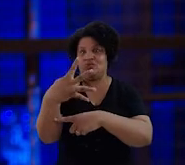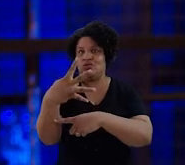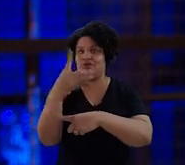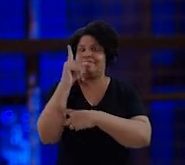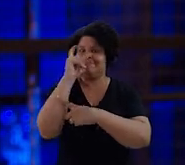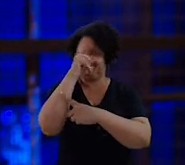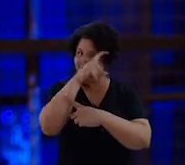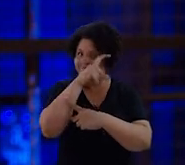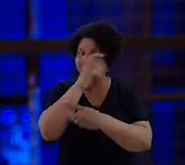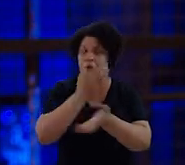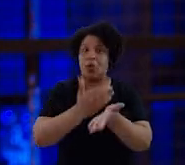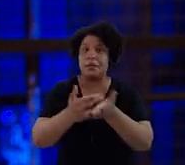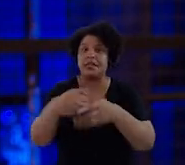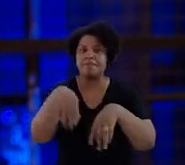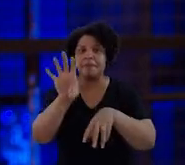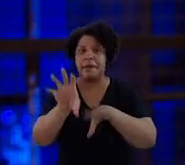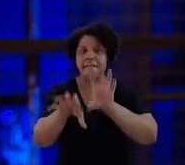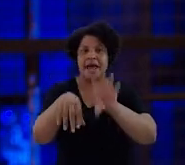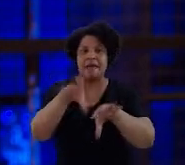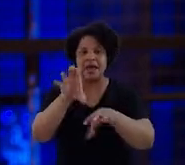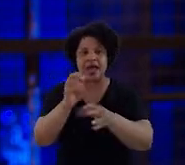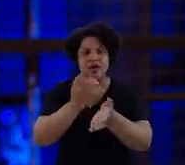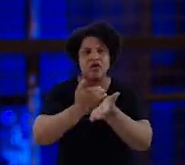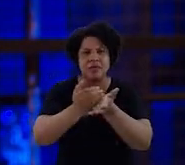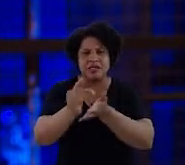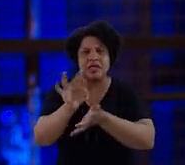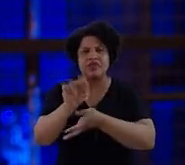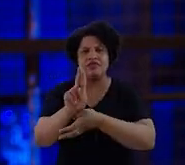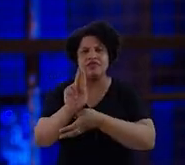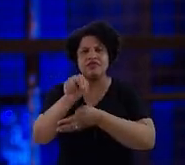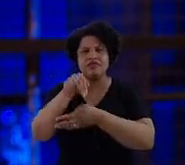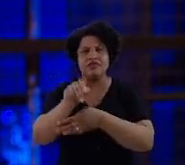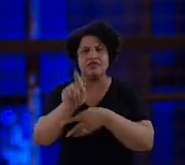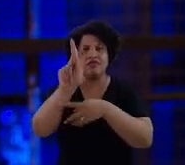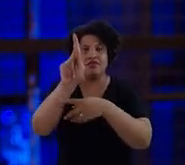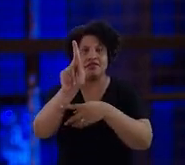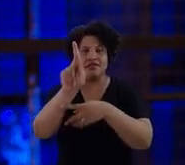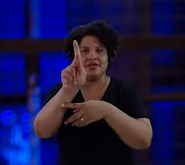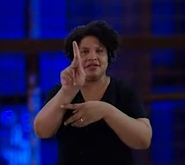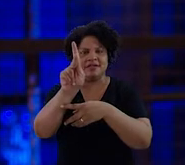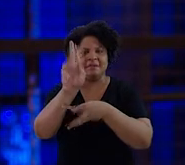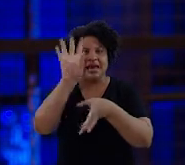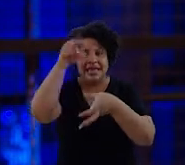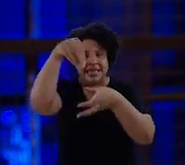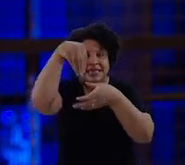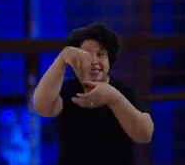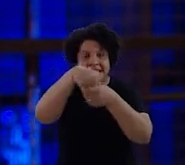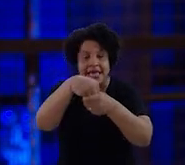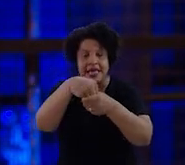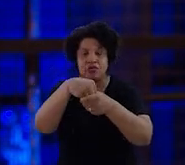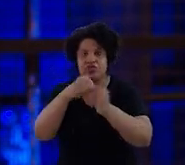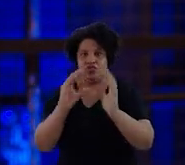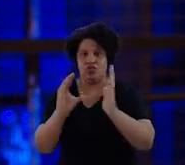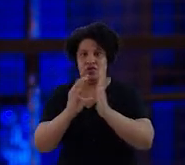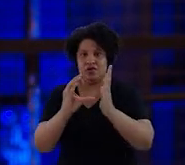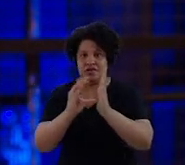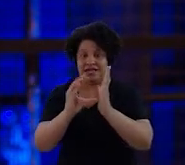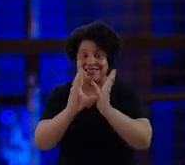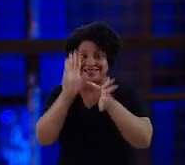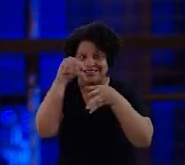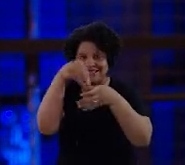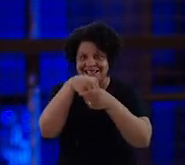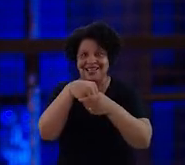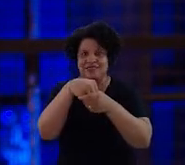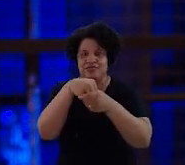mais proibido, entre as, assim, sabe? Mais interno, mais uma parada mais dentro ali da comunidade mesmo.